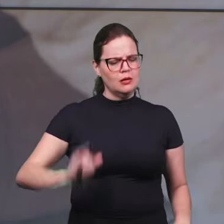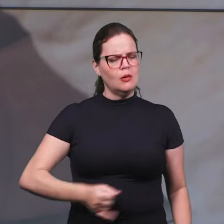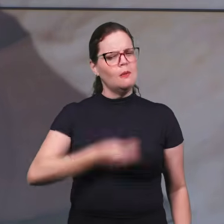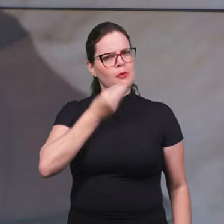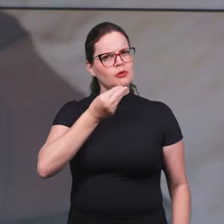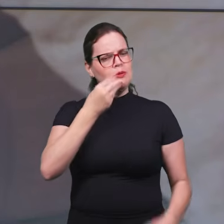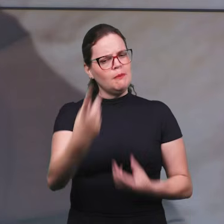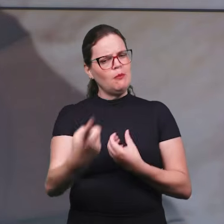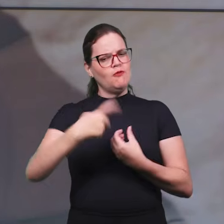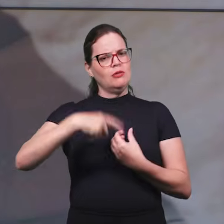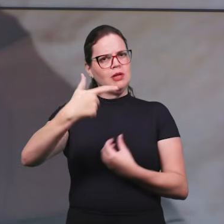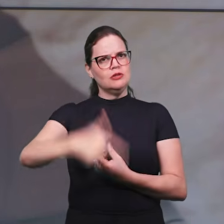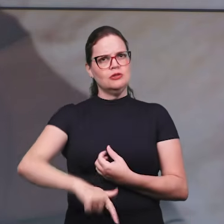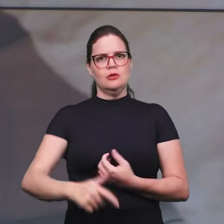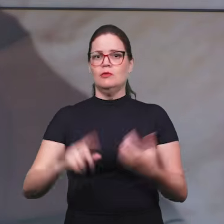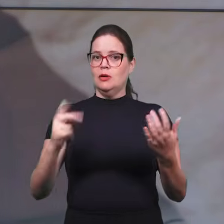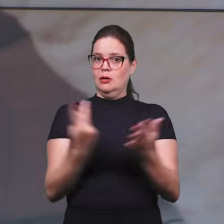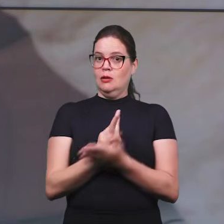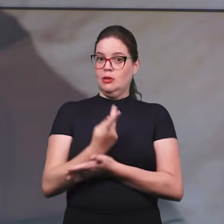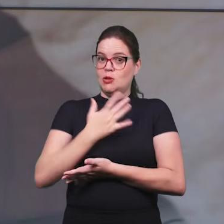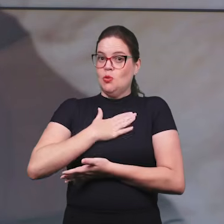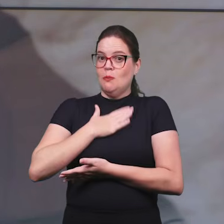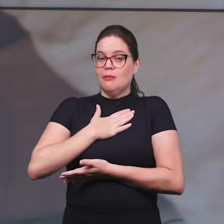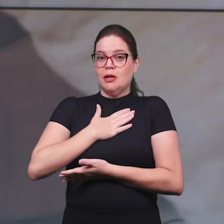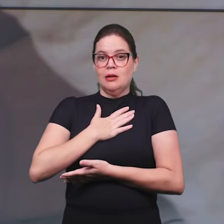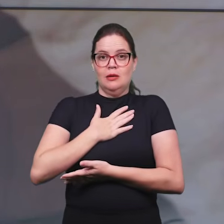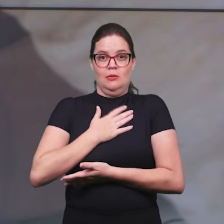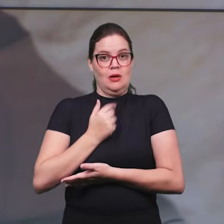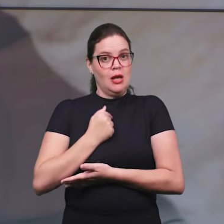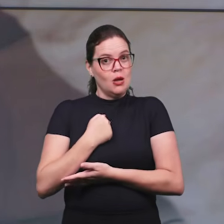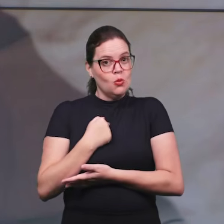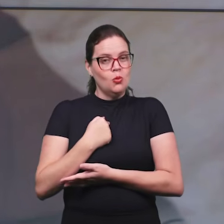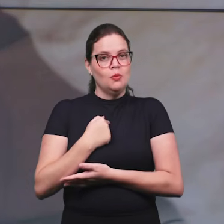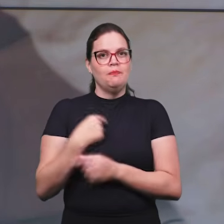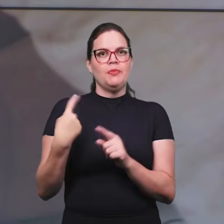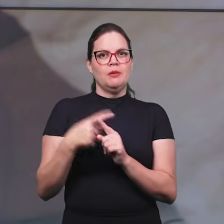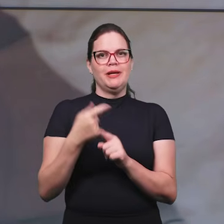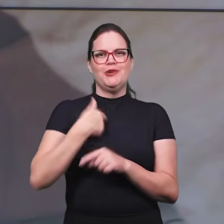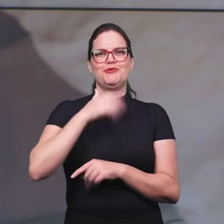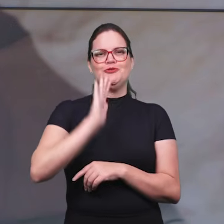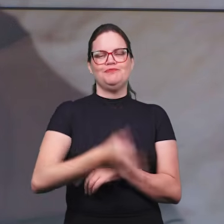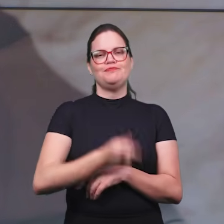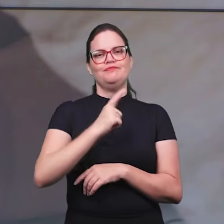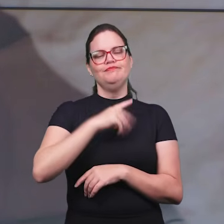Há oportunidade para você retomar. Aconteceu comigo, vou falar de mim aqui.